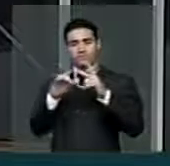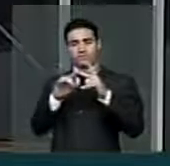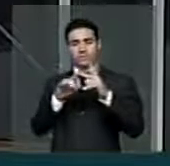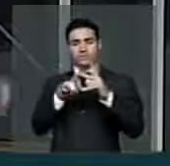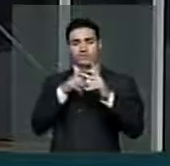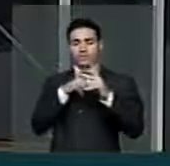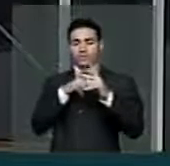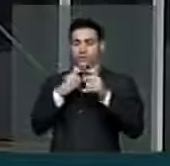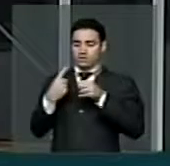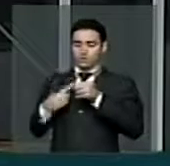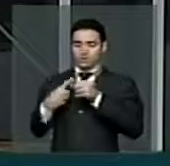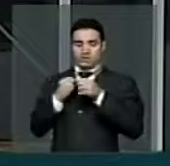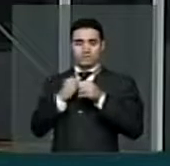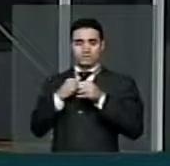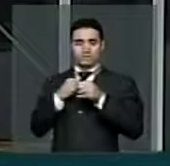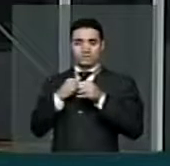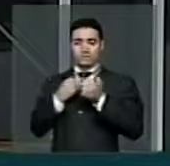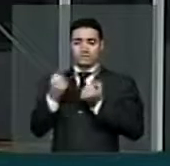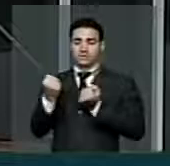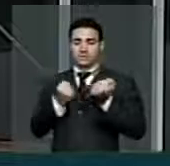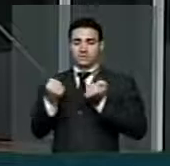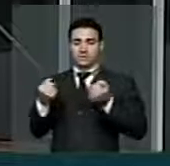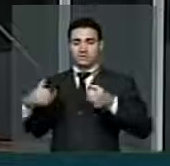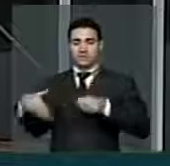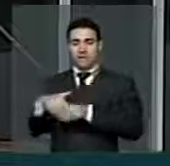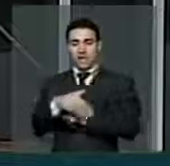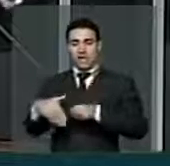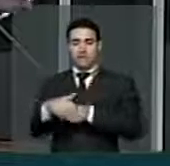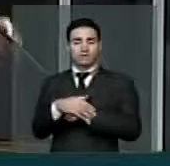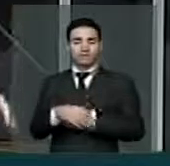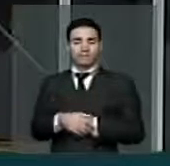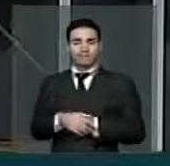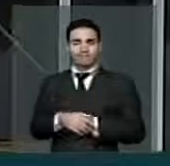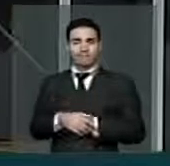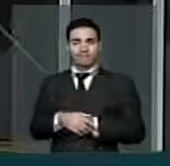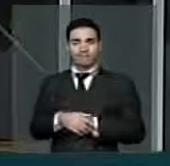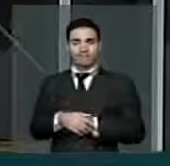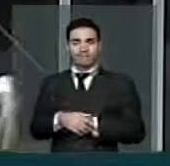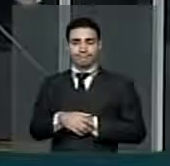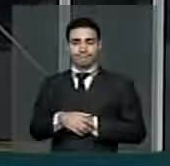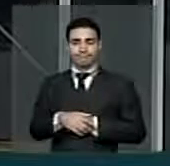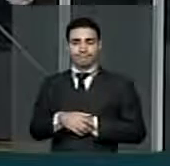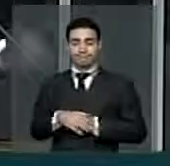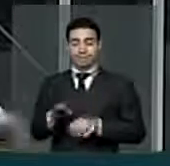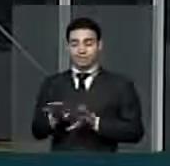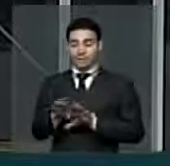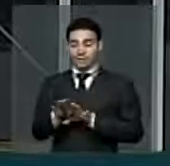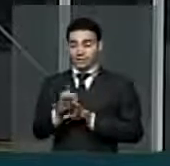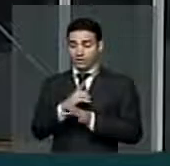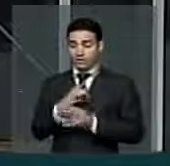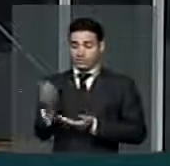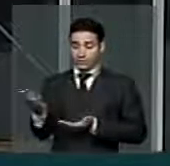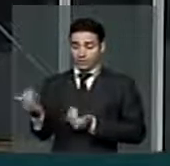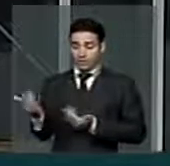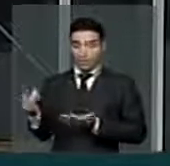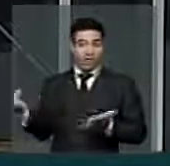estradas, sobretudo, especialmente, que perdemos, jovens que